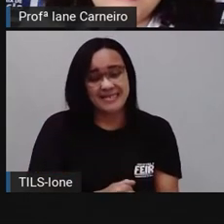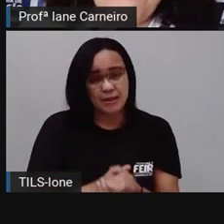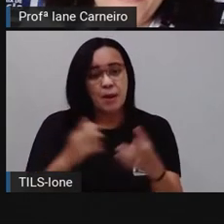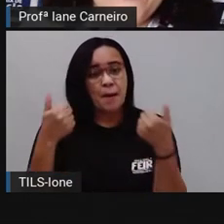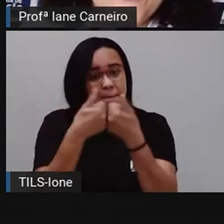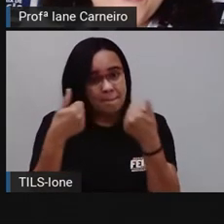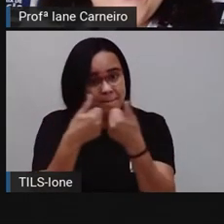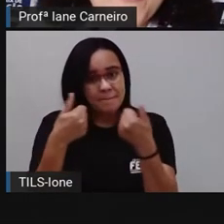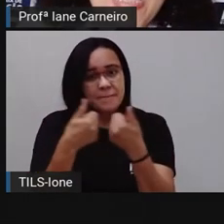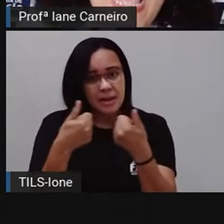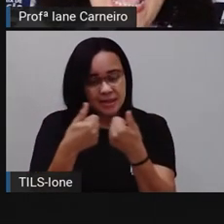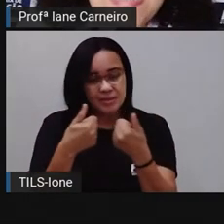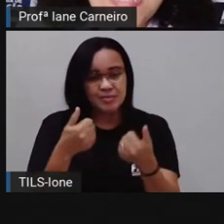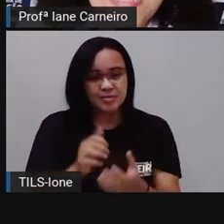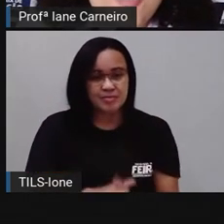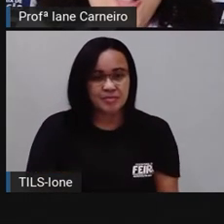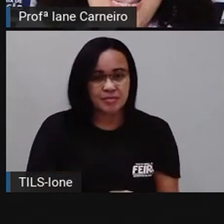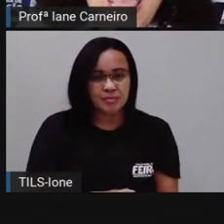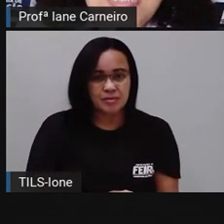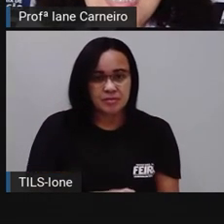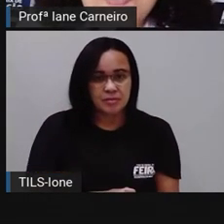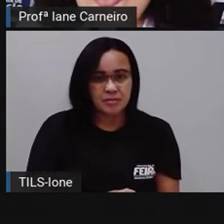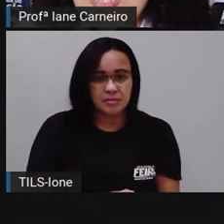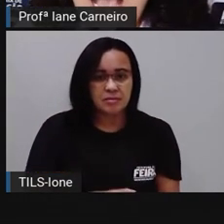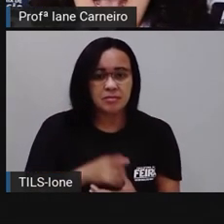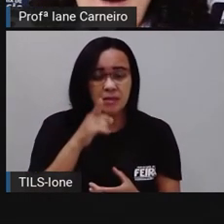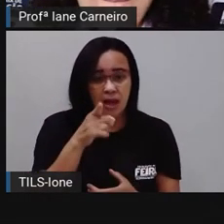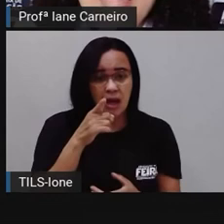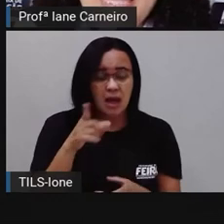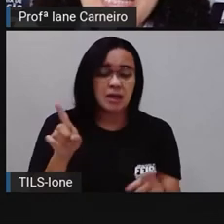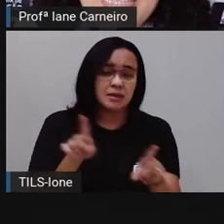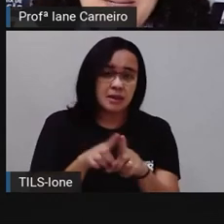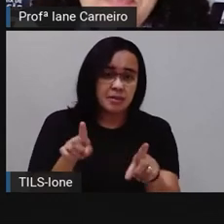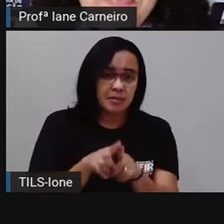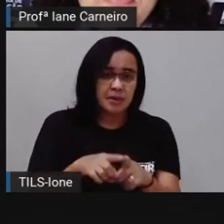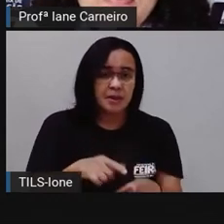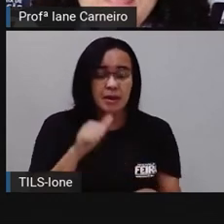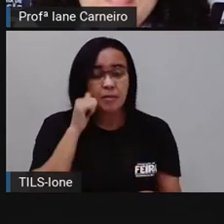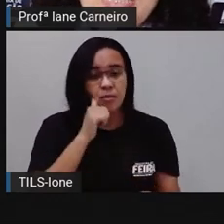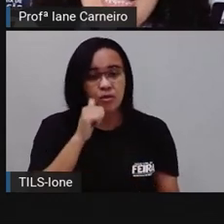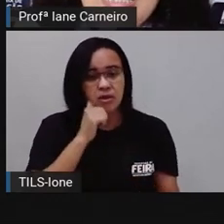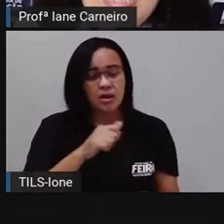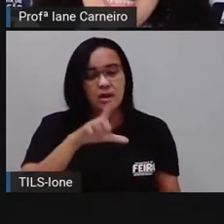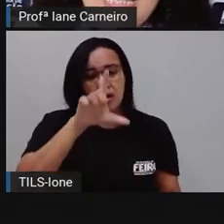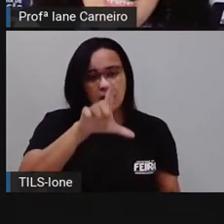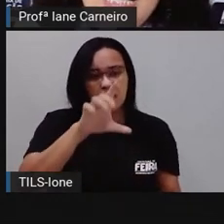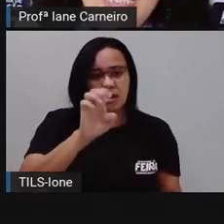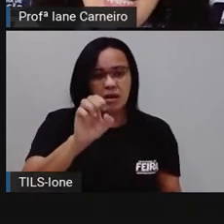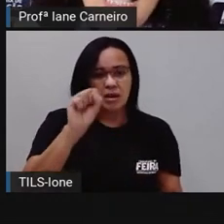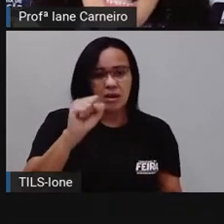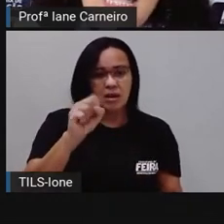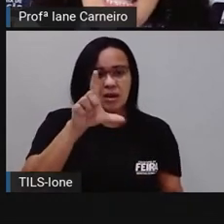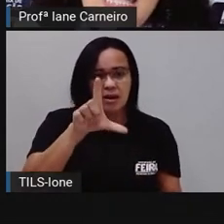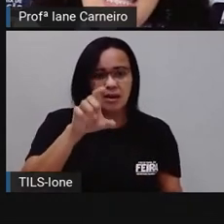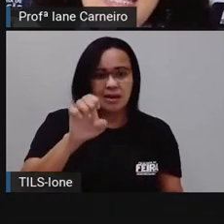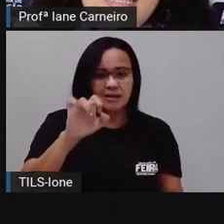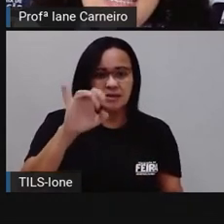dos Remédios. Essa aqui, ó, Leslie de Almeida, né, e ela,